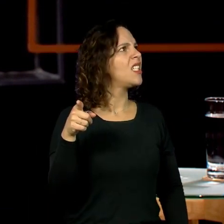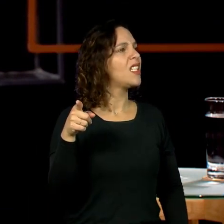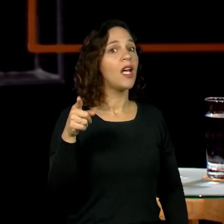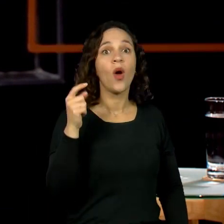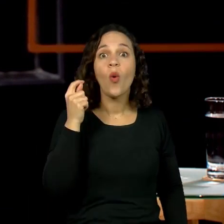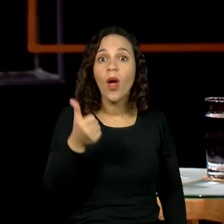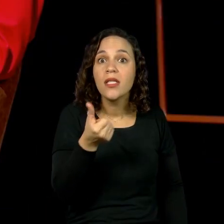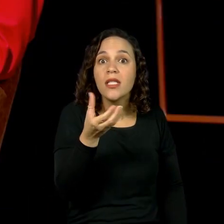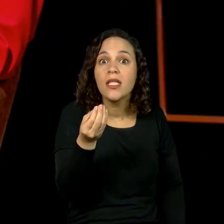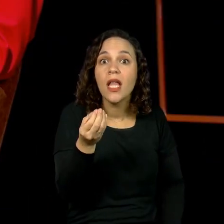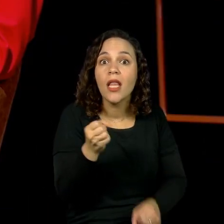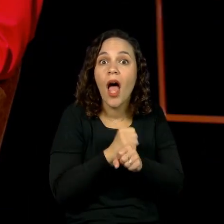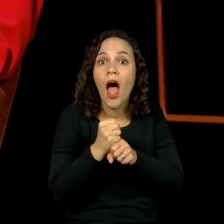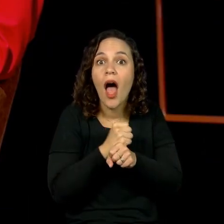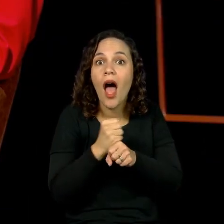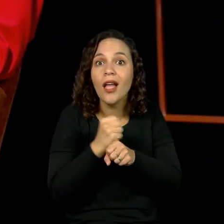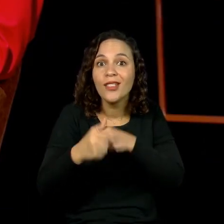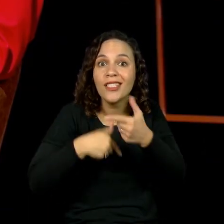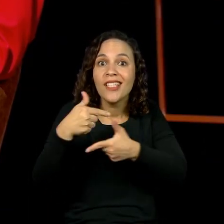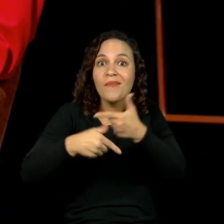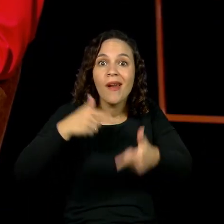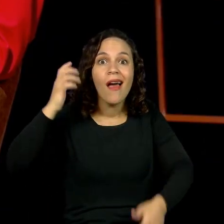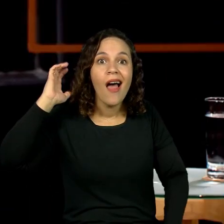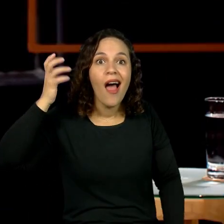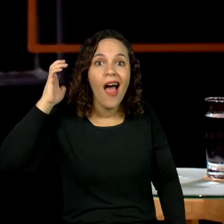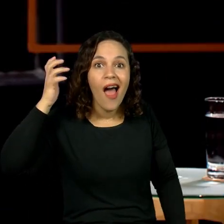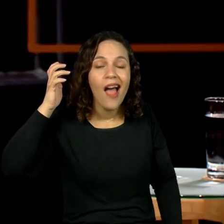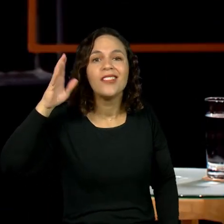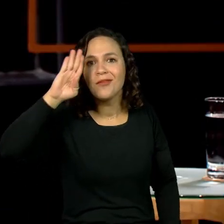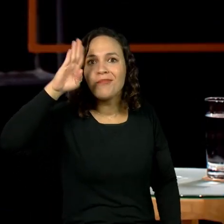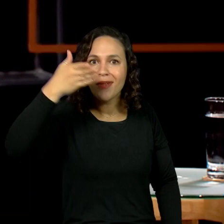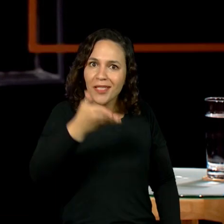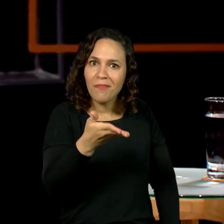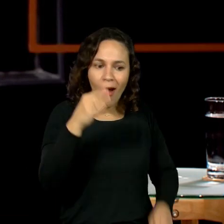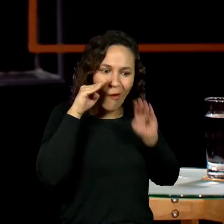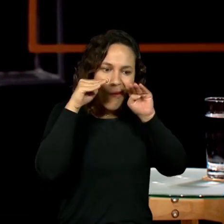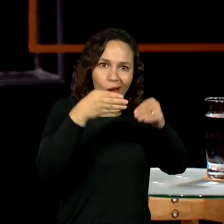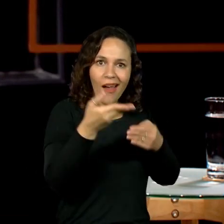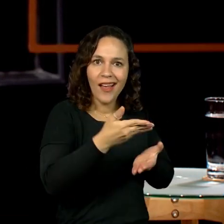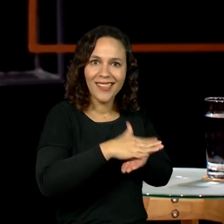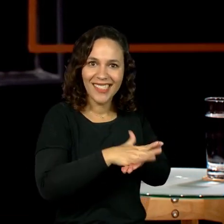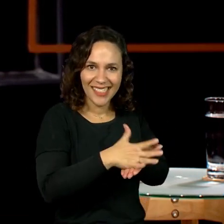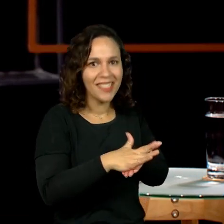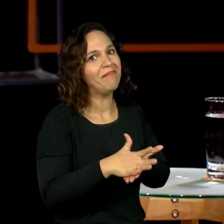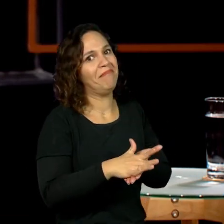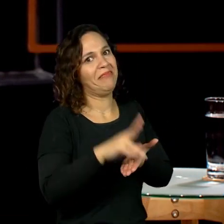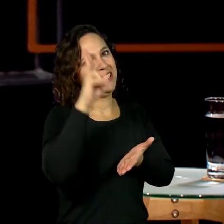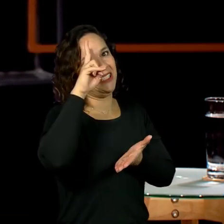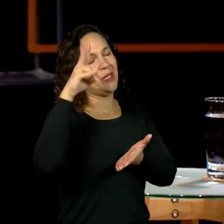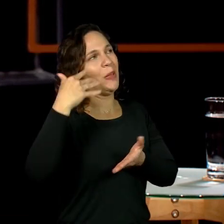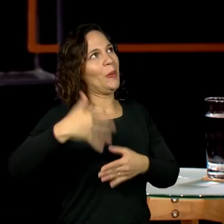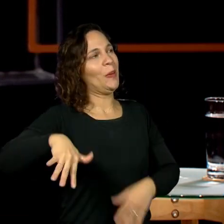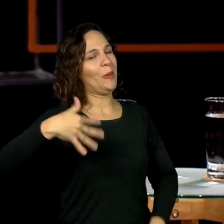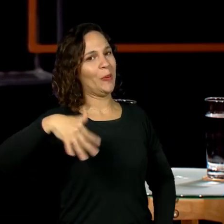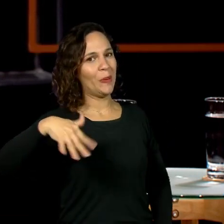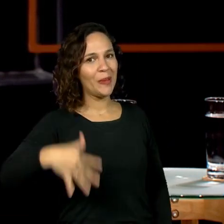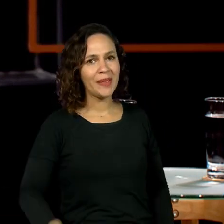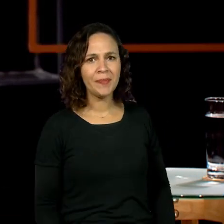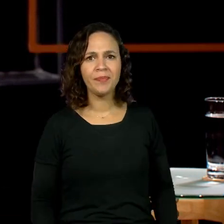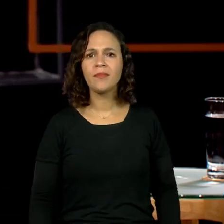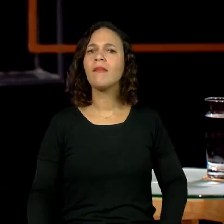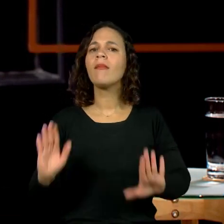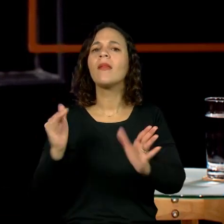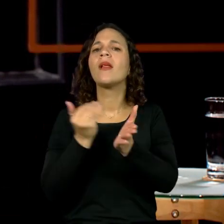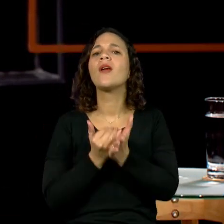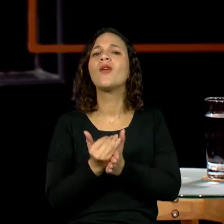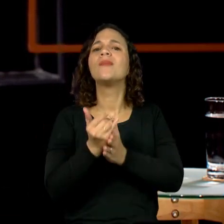6 décadas dedicadas principalmente ao samba. A gente tem muita história para contar. Mas o começo disso tudo